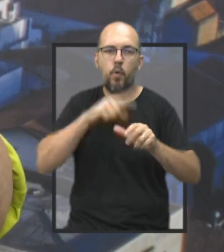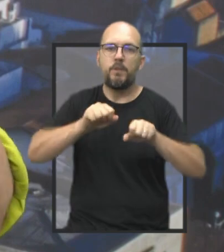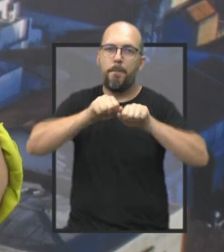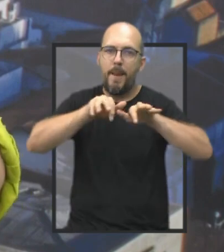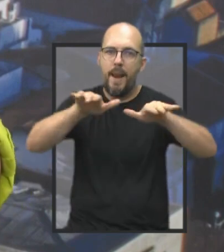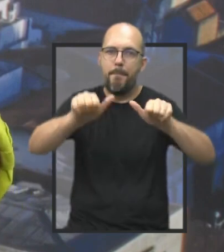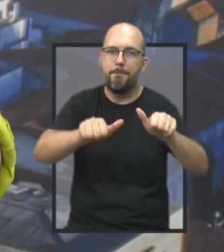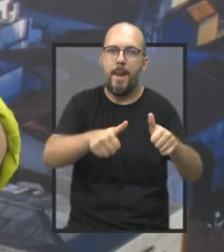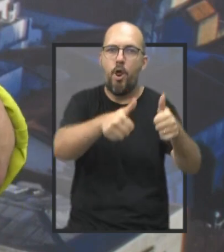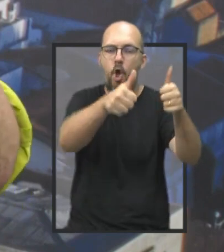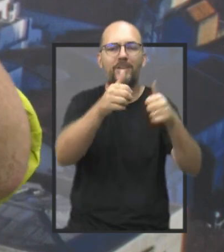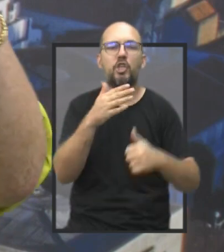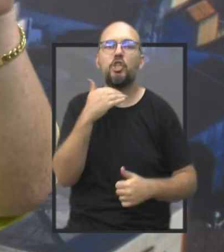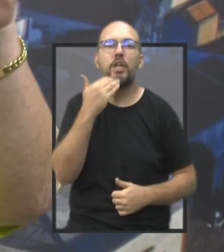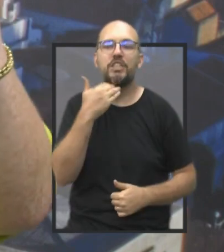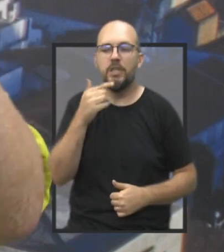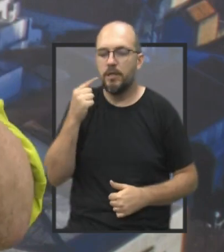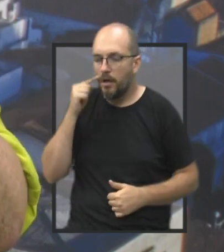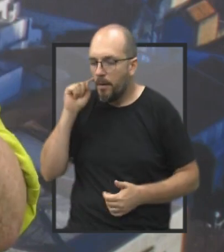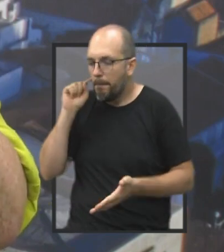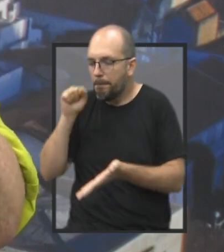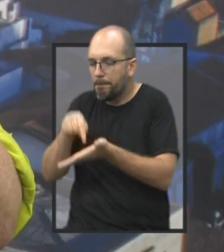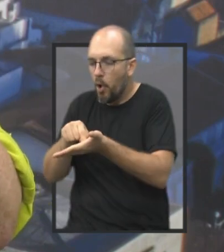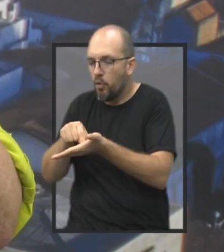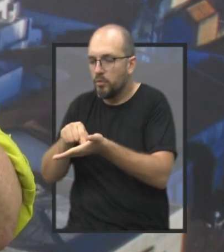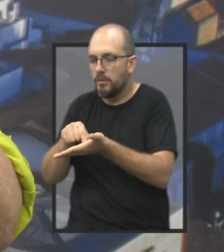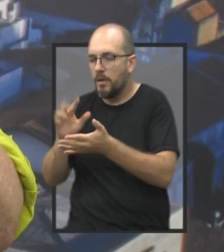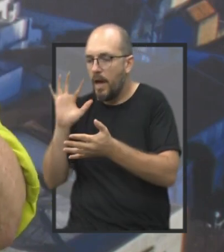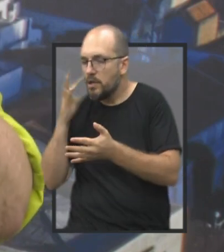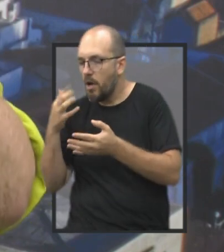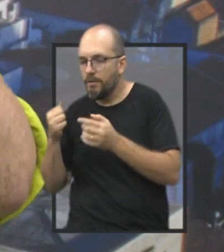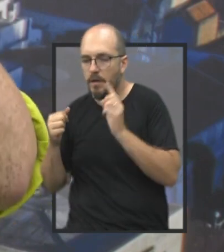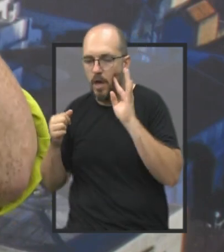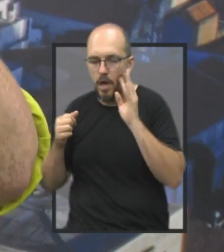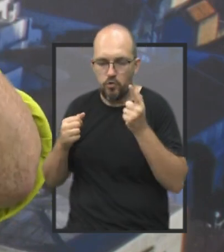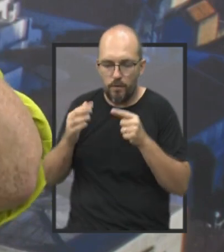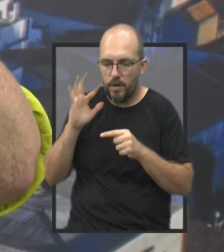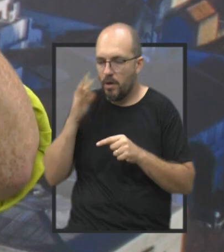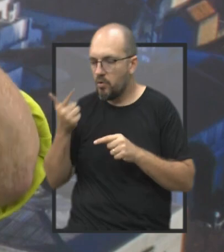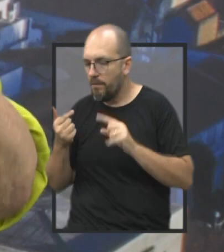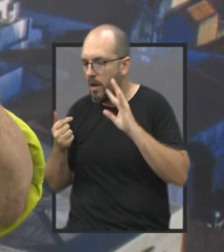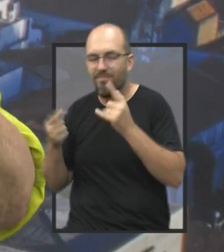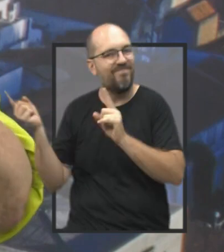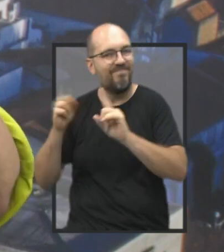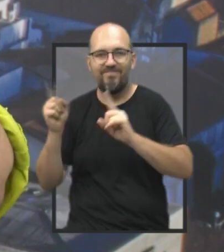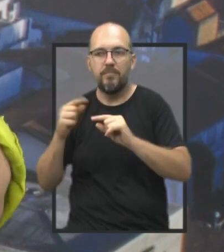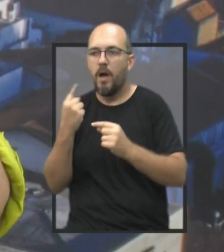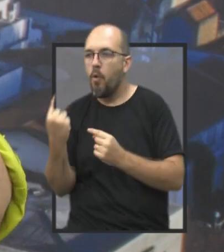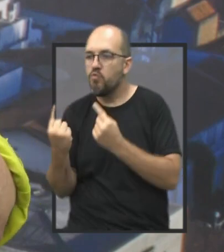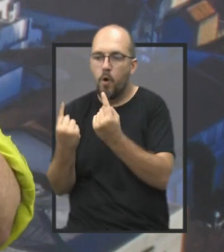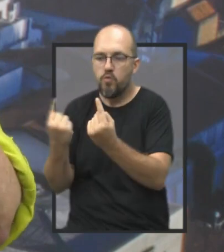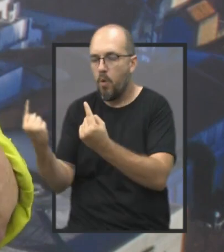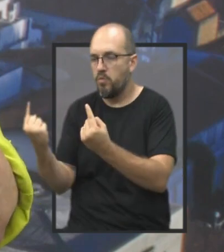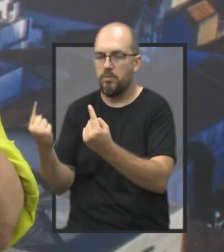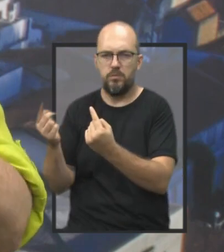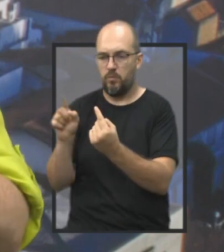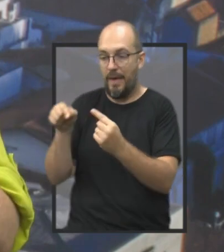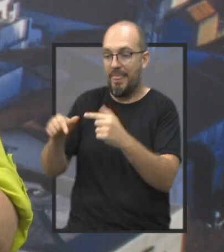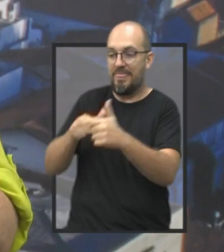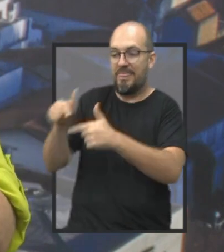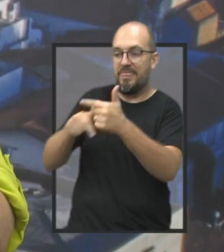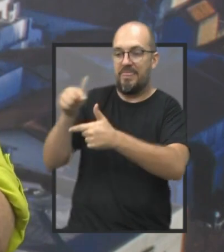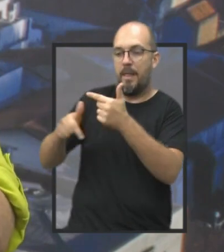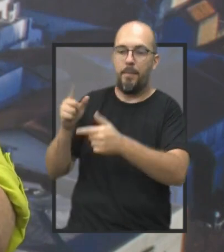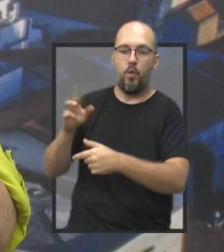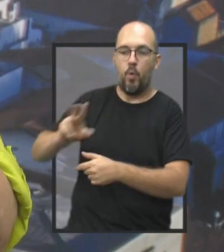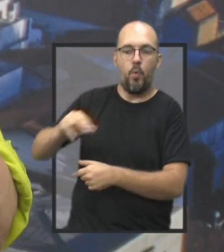Não adiantava a gente ficar olhando pontualmente para as violências e ajudando um a um. Não que esse trabalho não seja